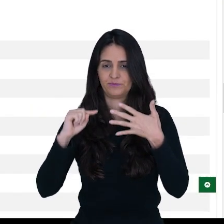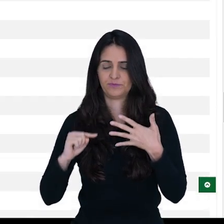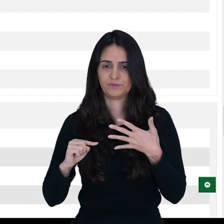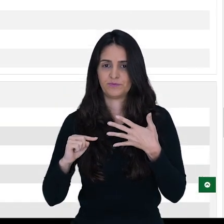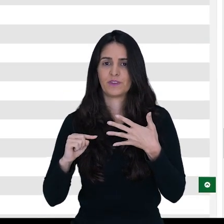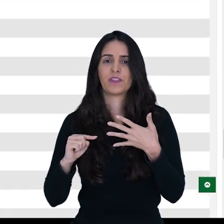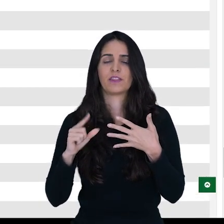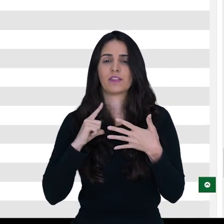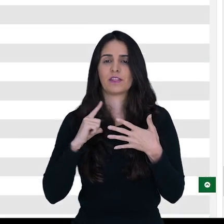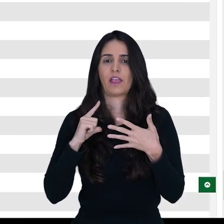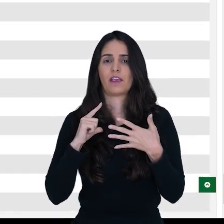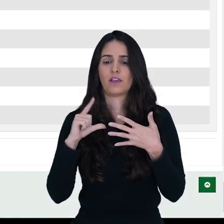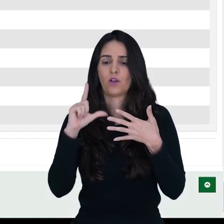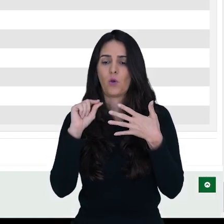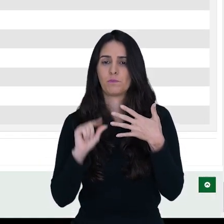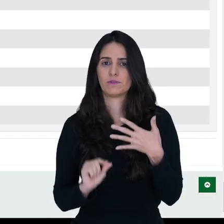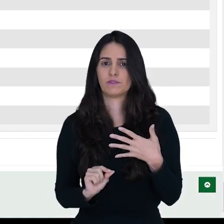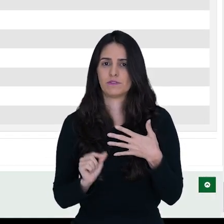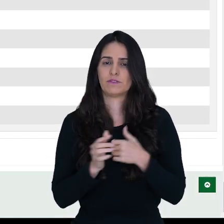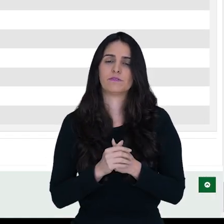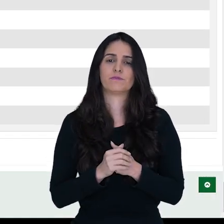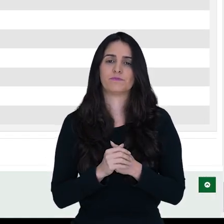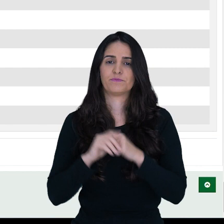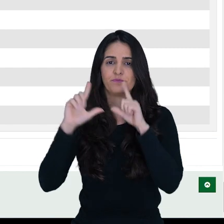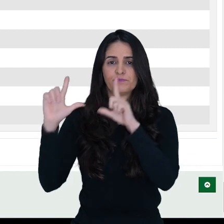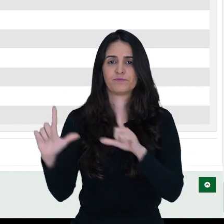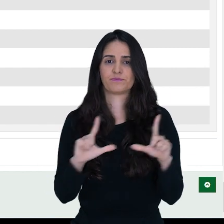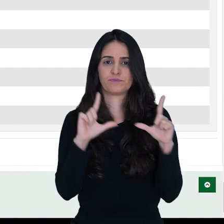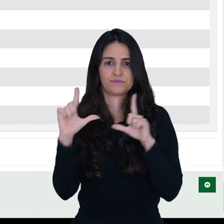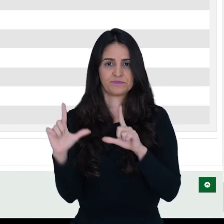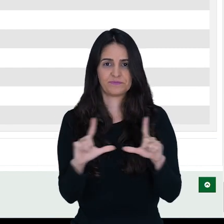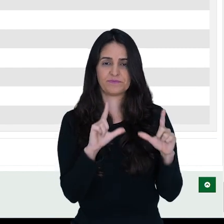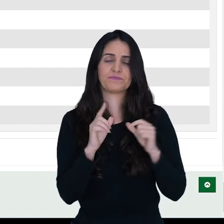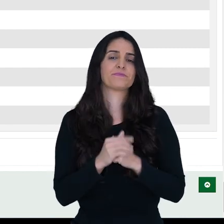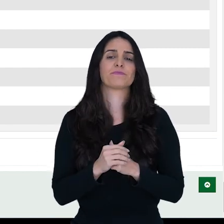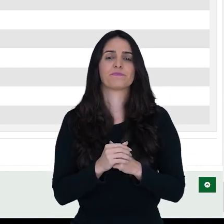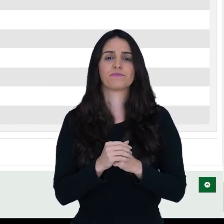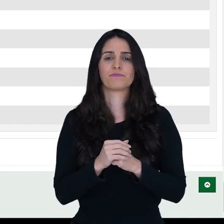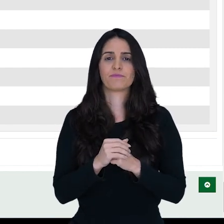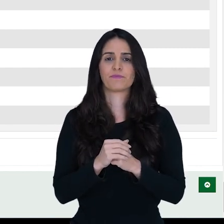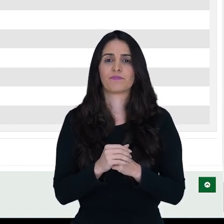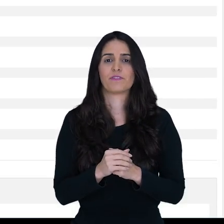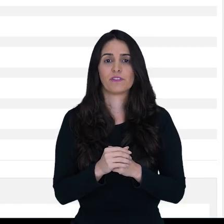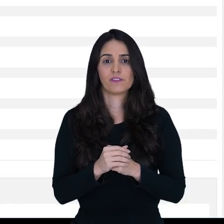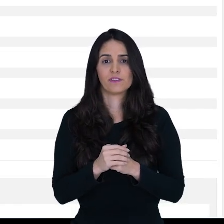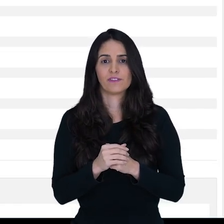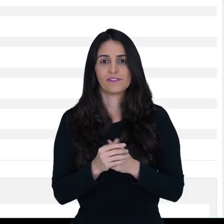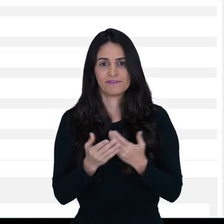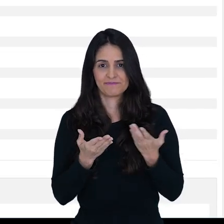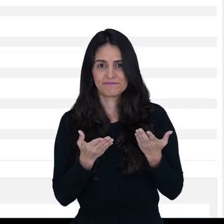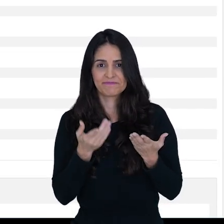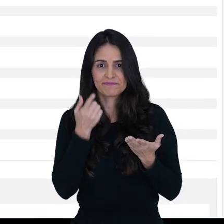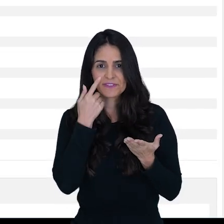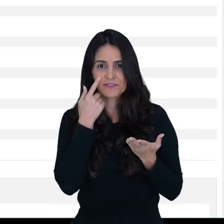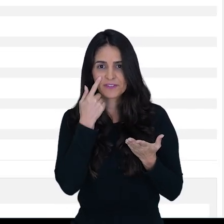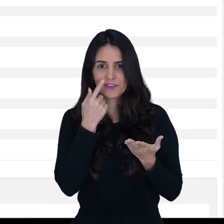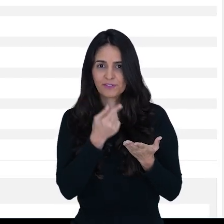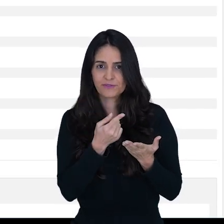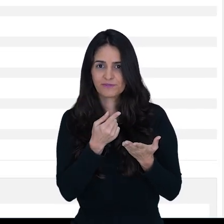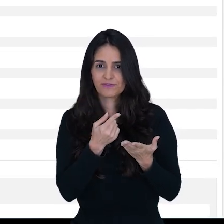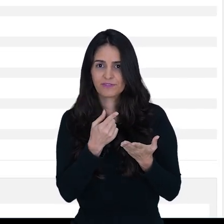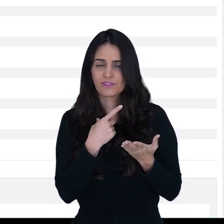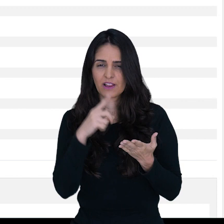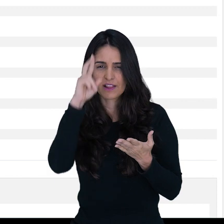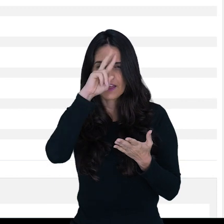baixo onde estão as opções Então vamos para o próximo vamos para a próxima sessão